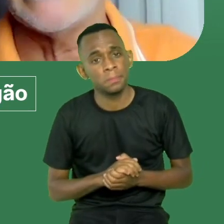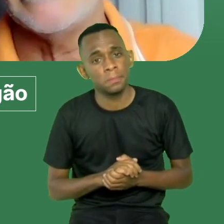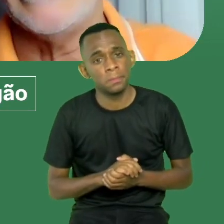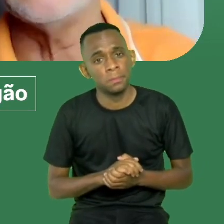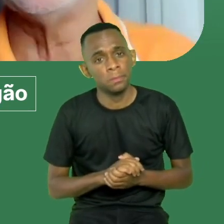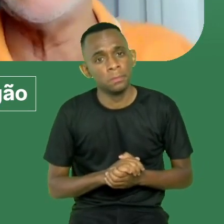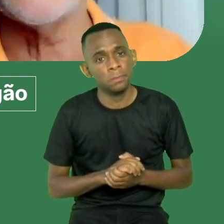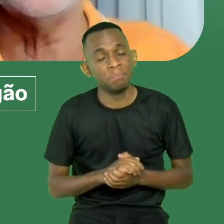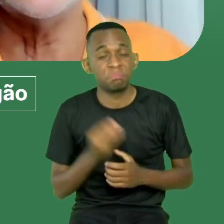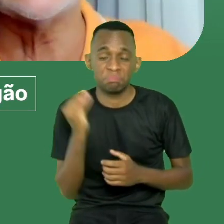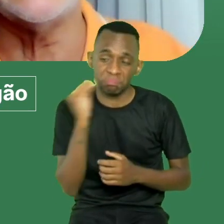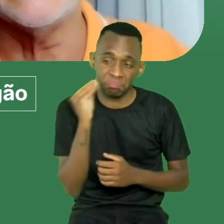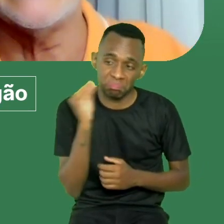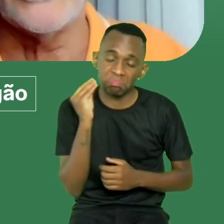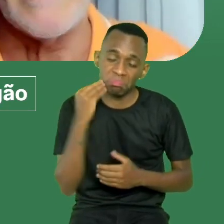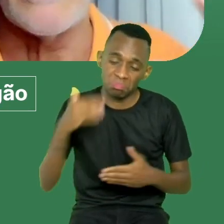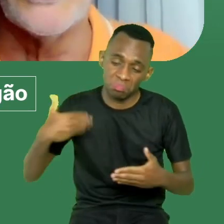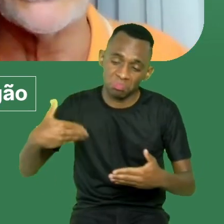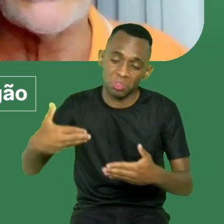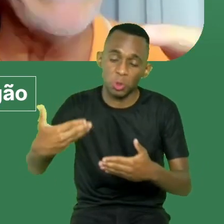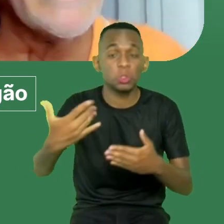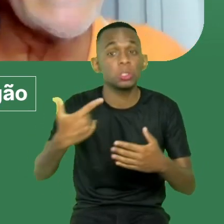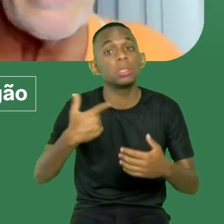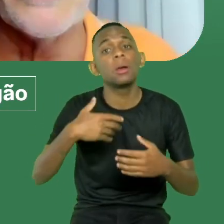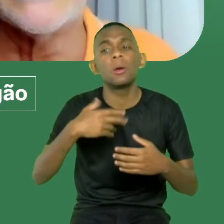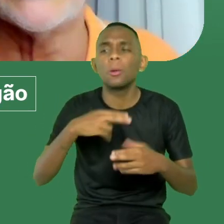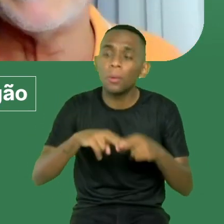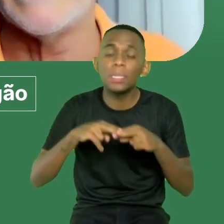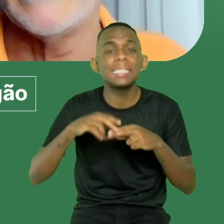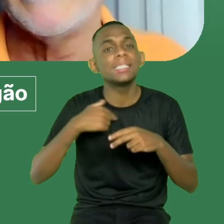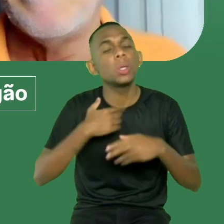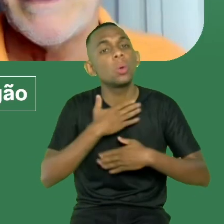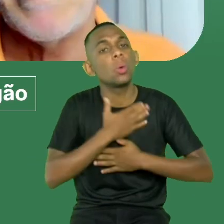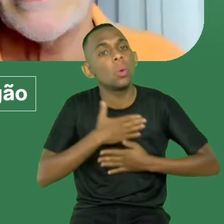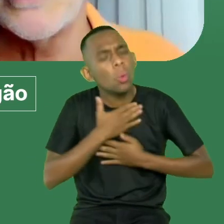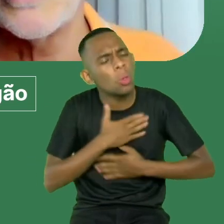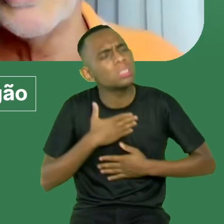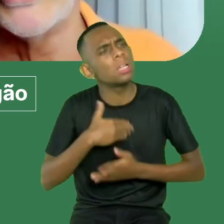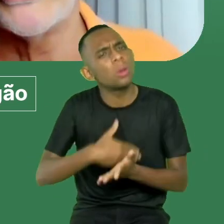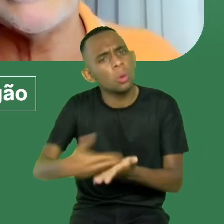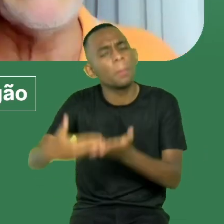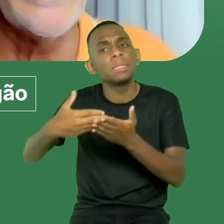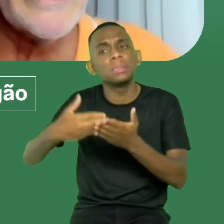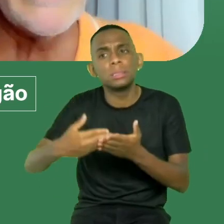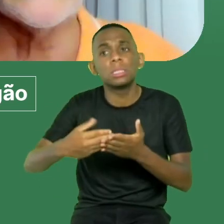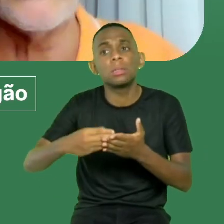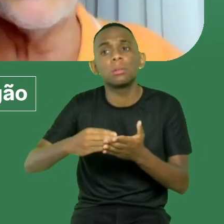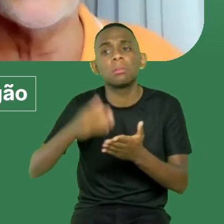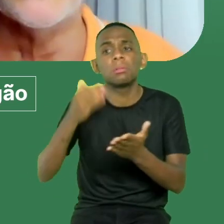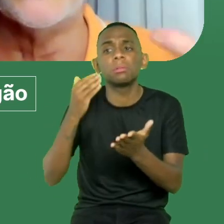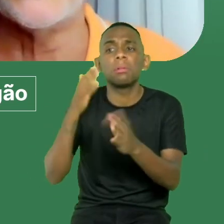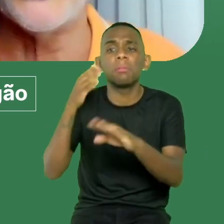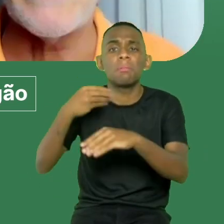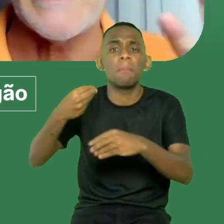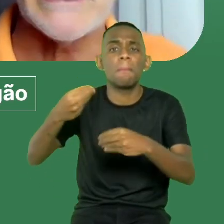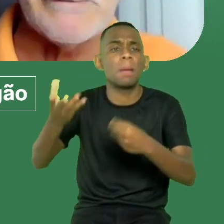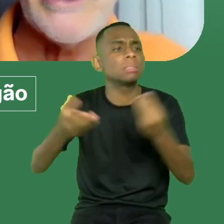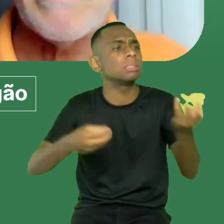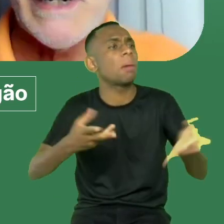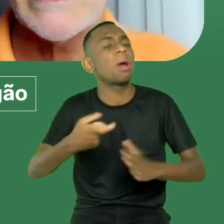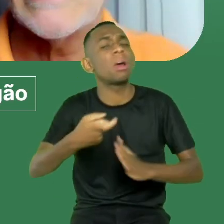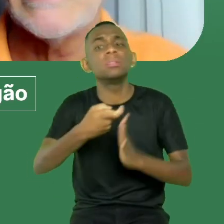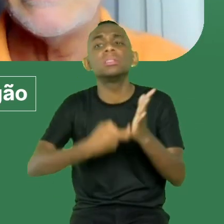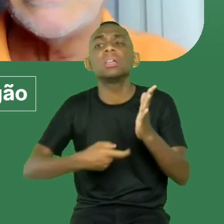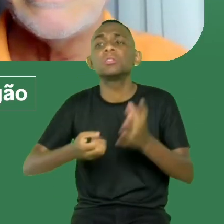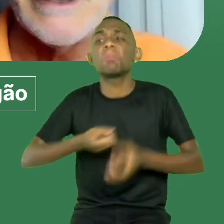Vou tentar. E aí, foi aí que eu comecei a tomar gosto em mandar coisas para concursos e foi ganhando alguns. Hoje a maré está